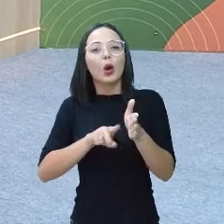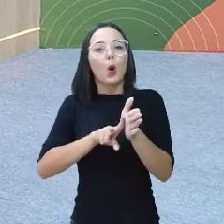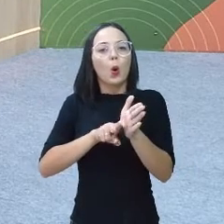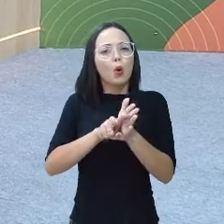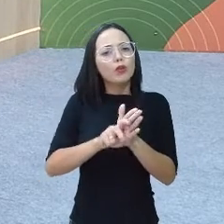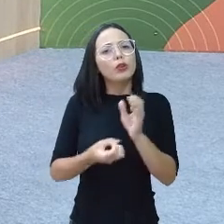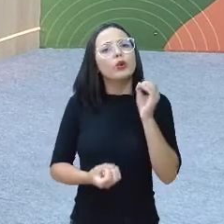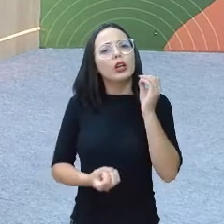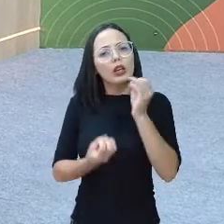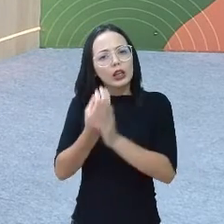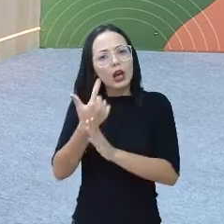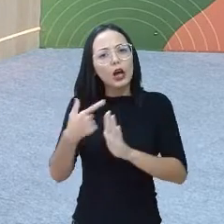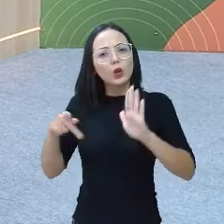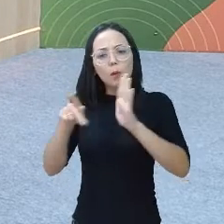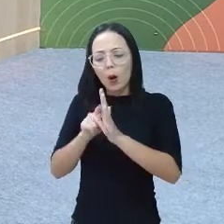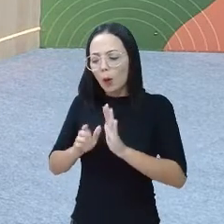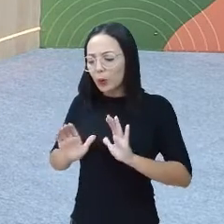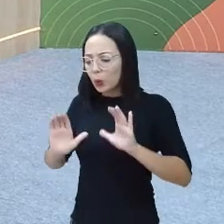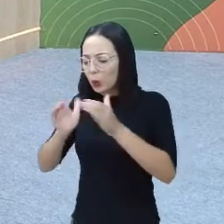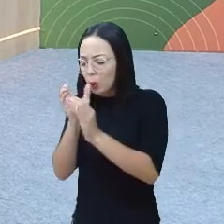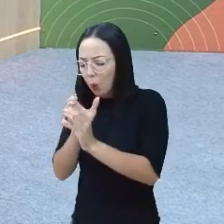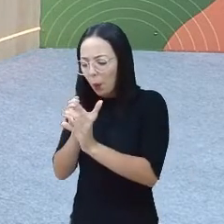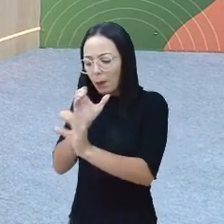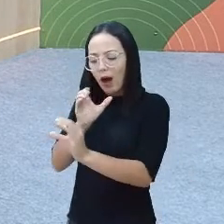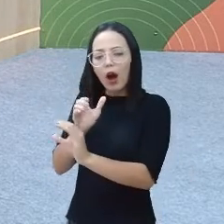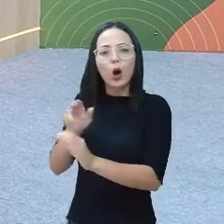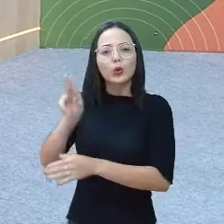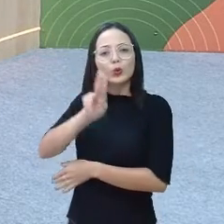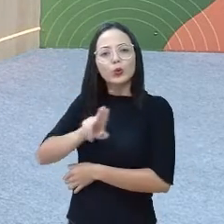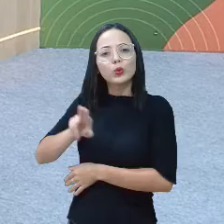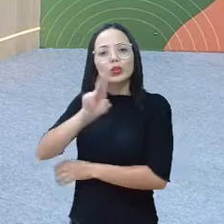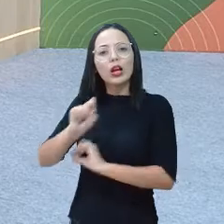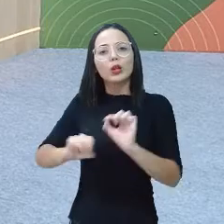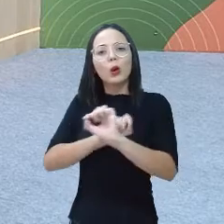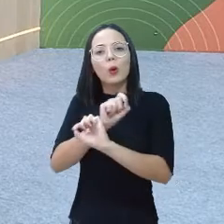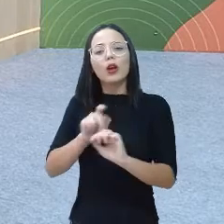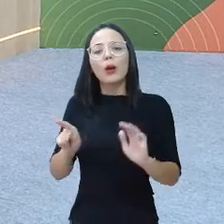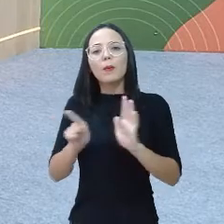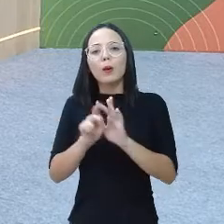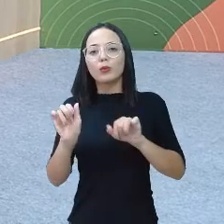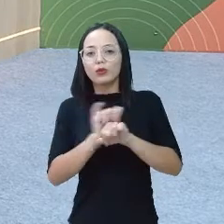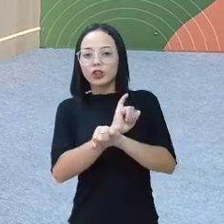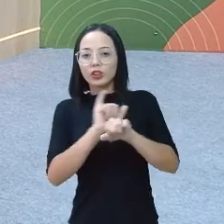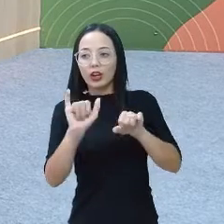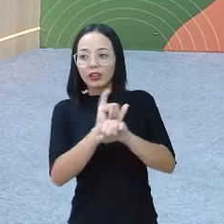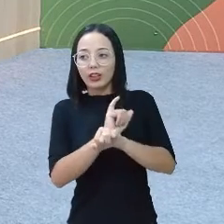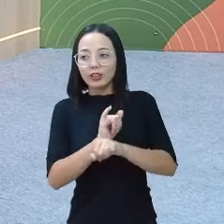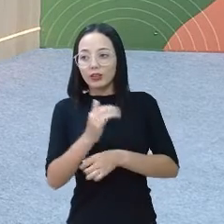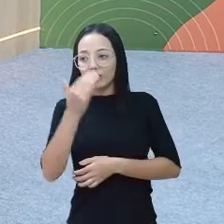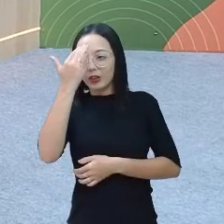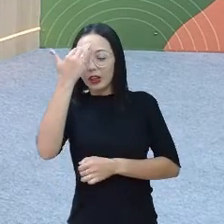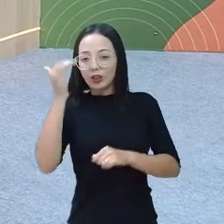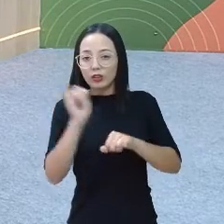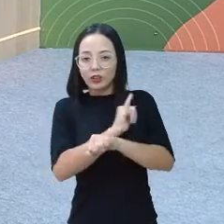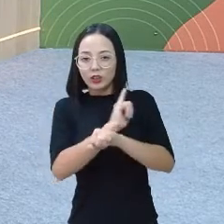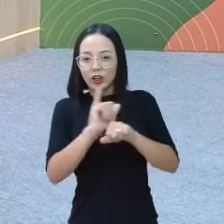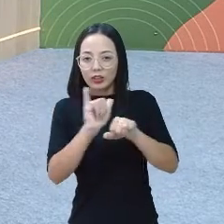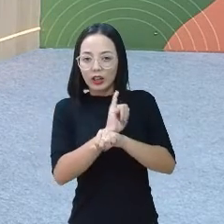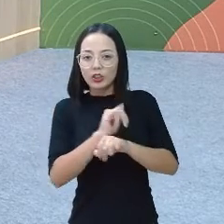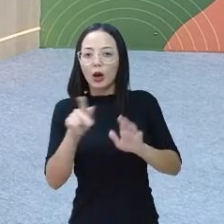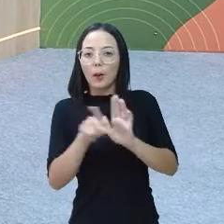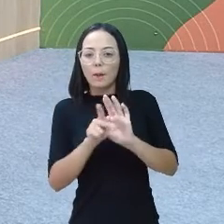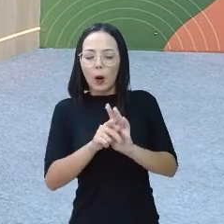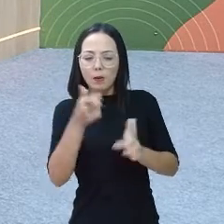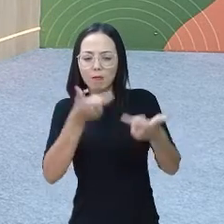ele foi criado em laboratório para ser utilizado como arma química, né, na verdade, perdão, arma biológica, né, arma